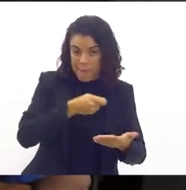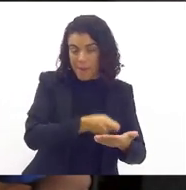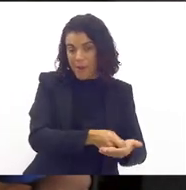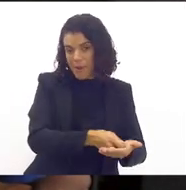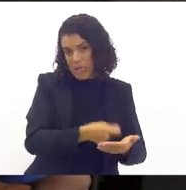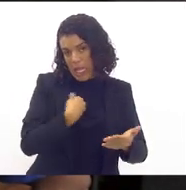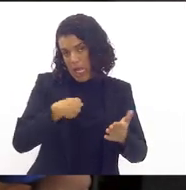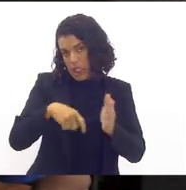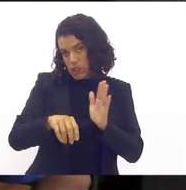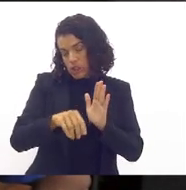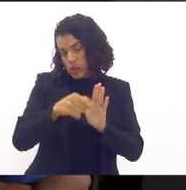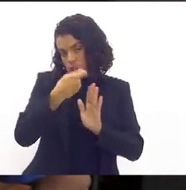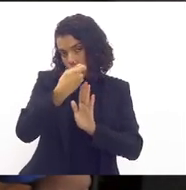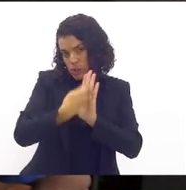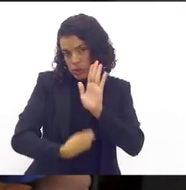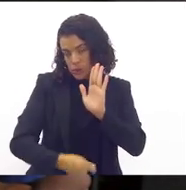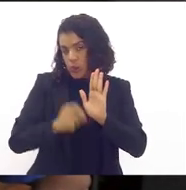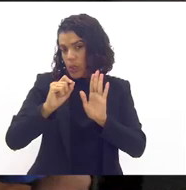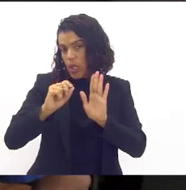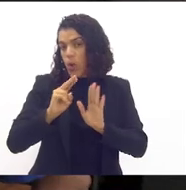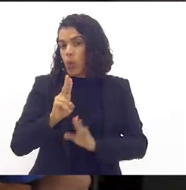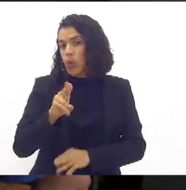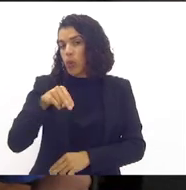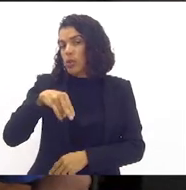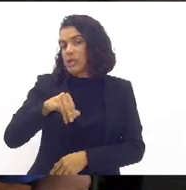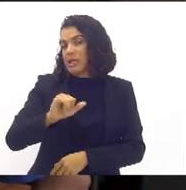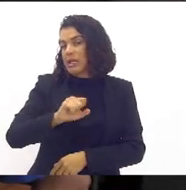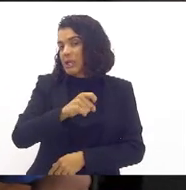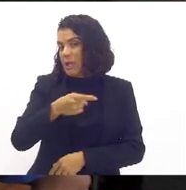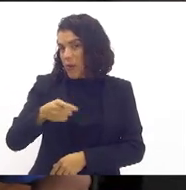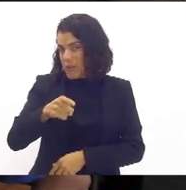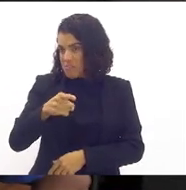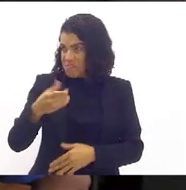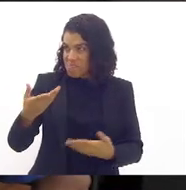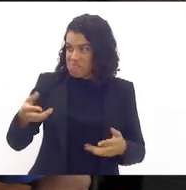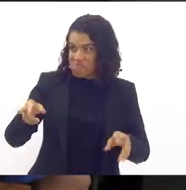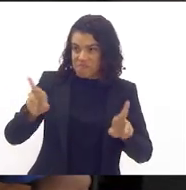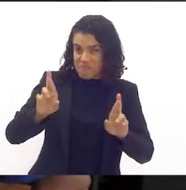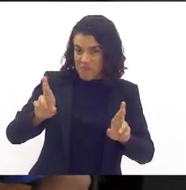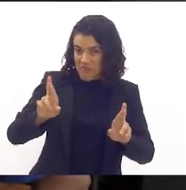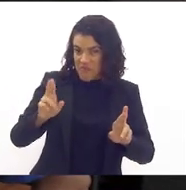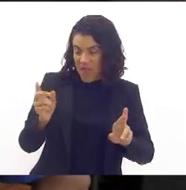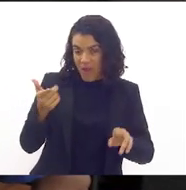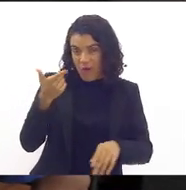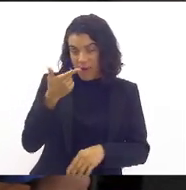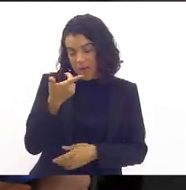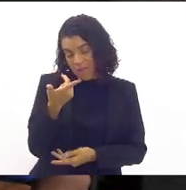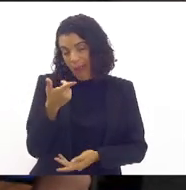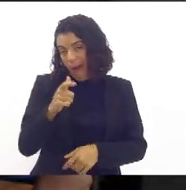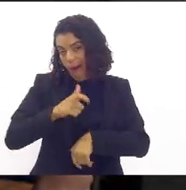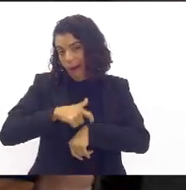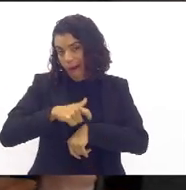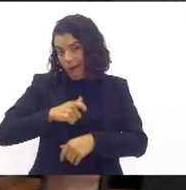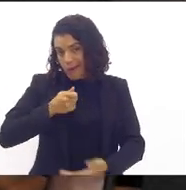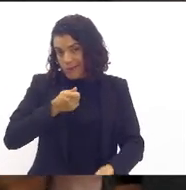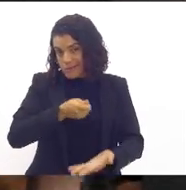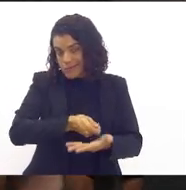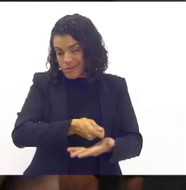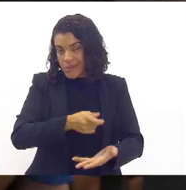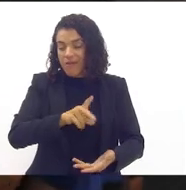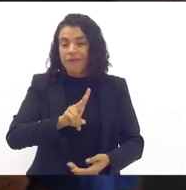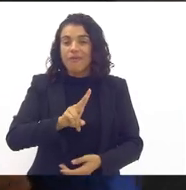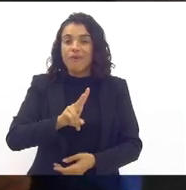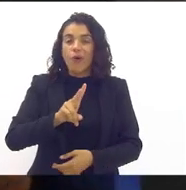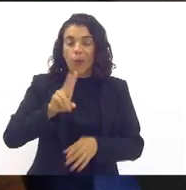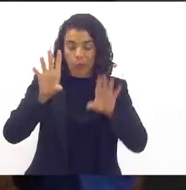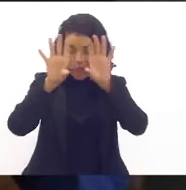menos está escrito que é a União. Eu tenho dúvida se, da hora H, ela vai querer honrar isso sozinha. Mas, na hora de pagar, ela vai o